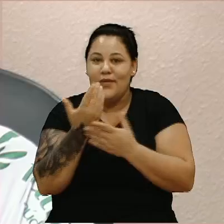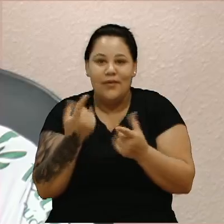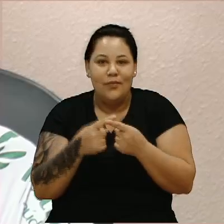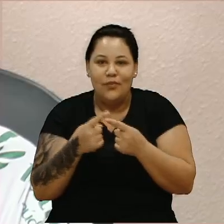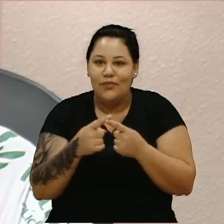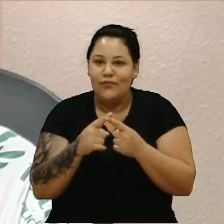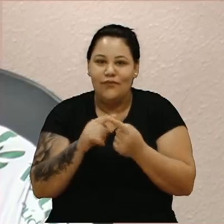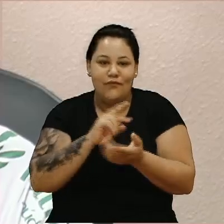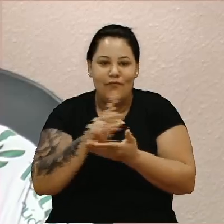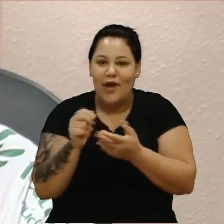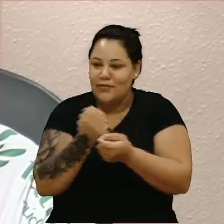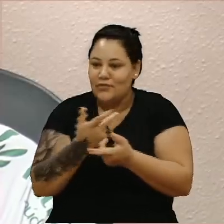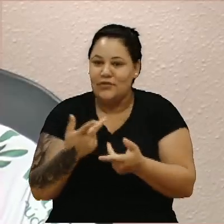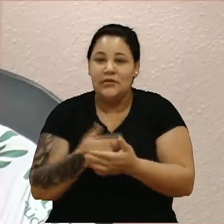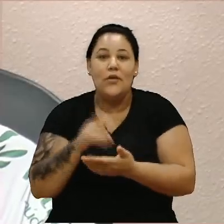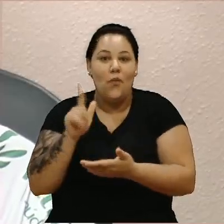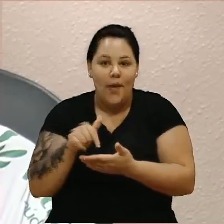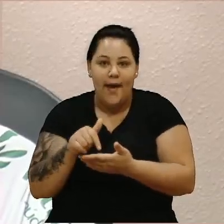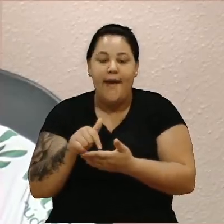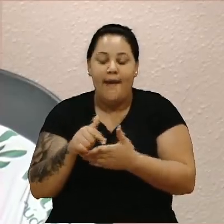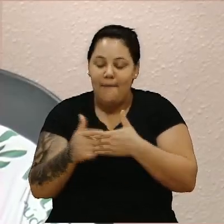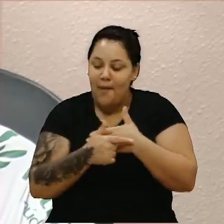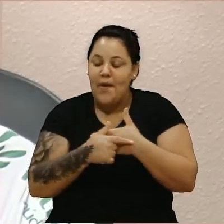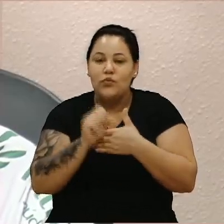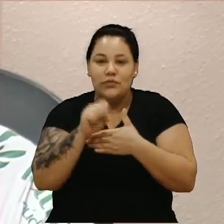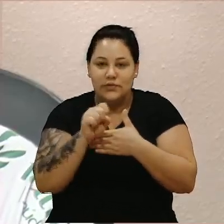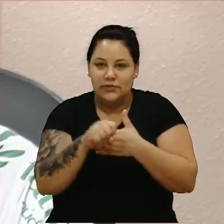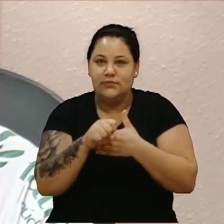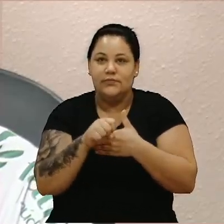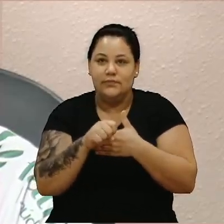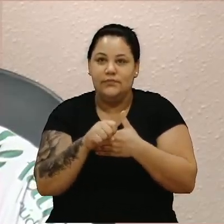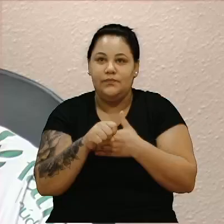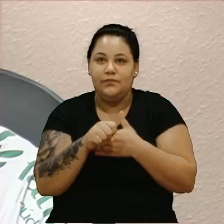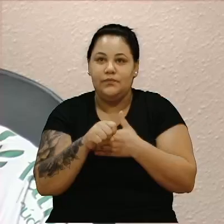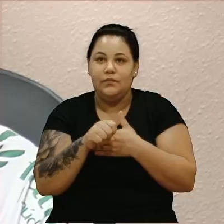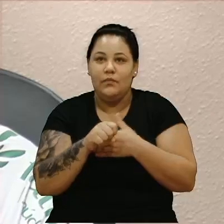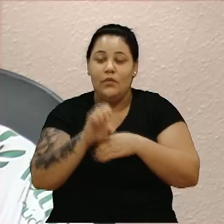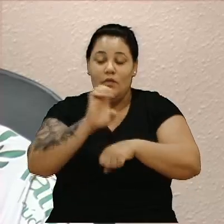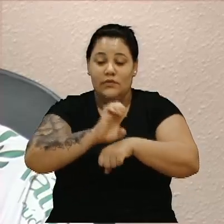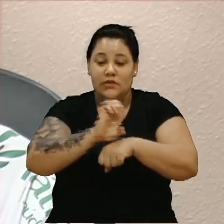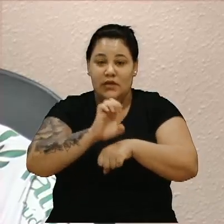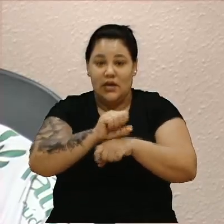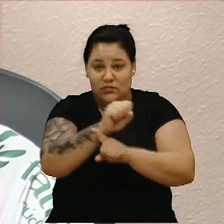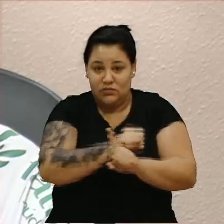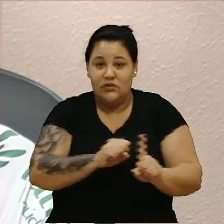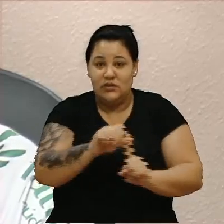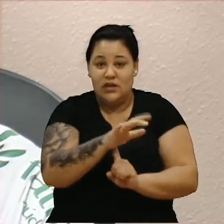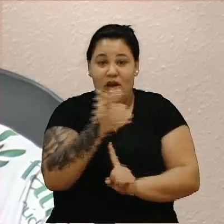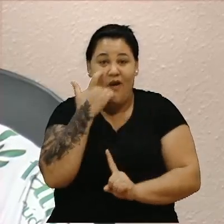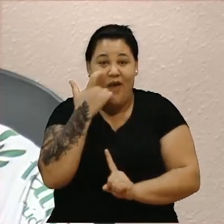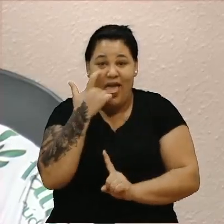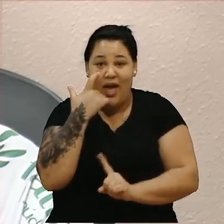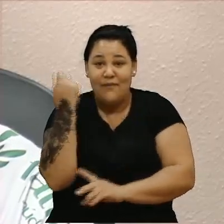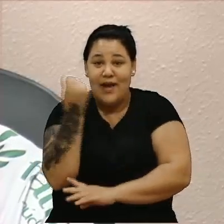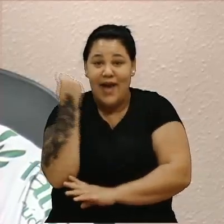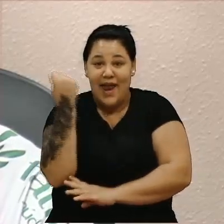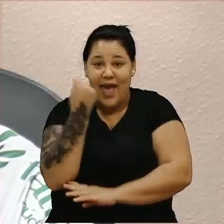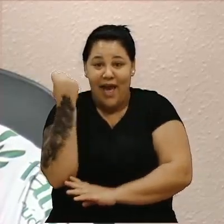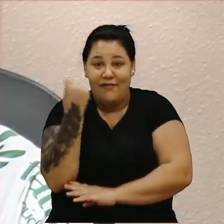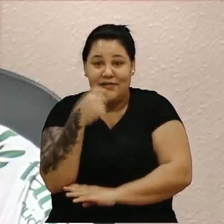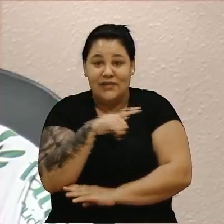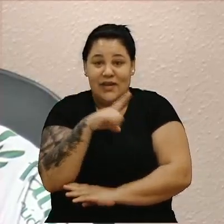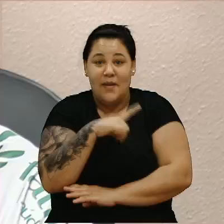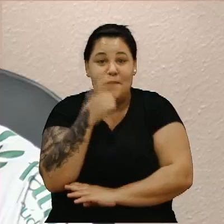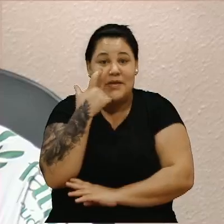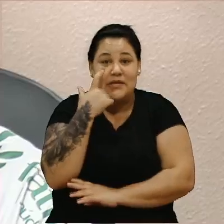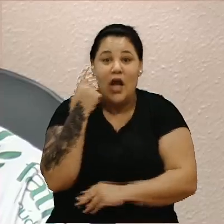é papel, sim, né, do Estado e da sociedade olhar para essa situação grave que nós temos ainda na nossa sociedade e pensar como que daqui a